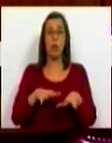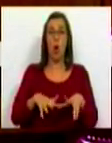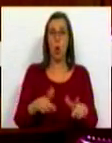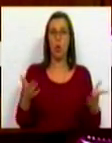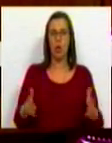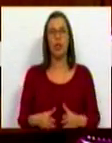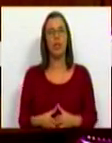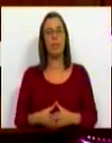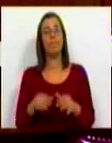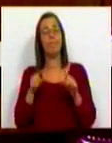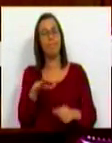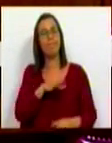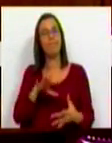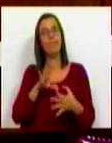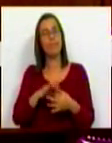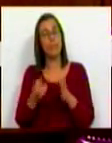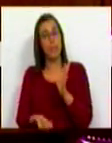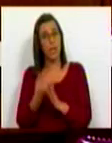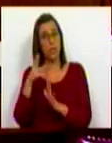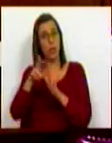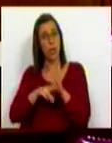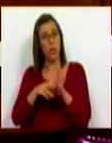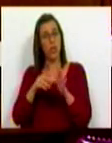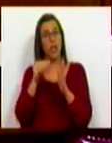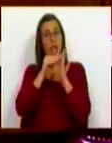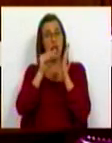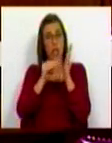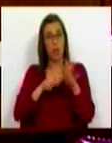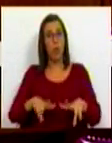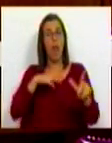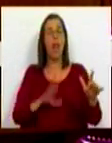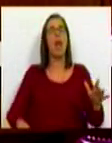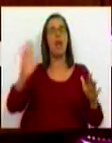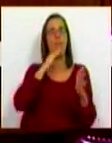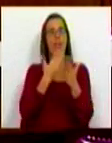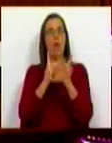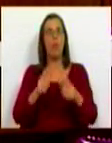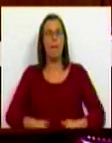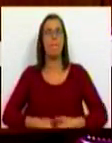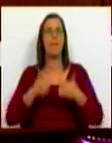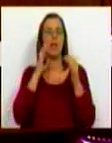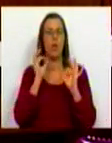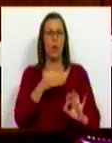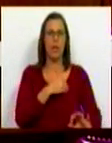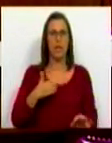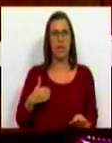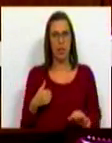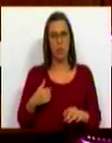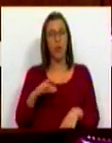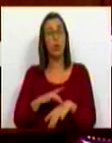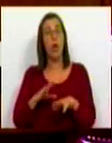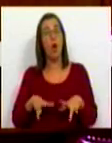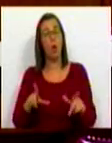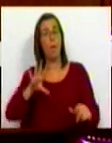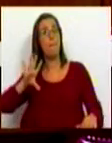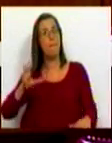oncológicas. Neste contexto, a criação do Registro Oncológico Nacional contribuirá para a melhoria da prestação de cuidados de saúde a doentes